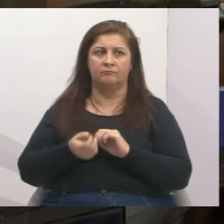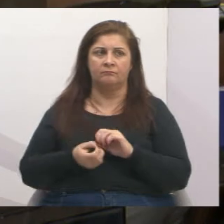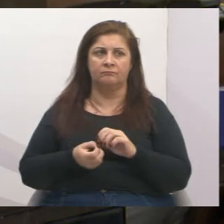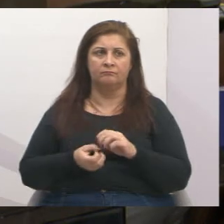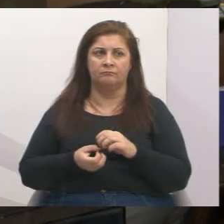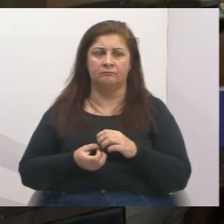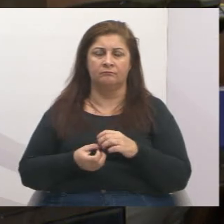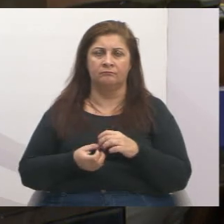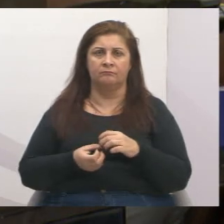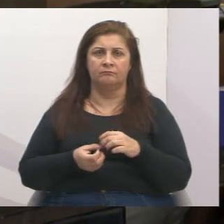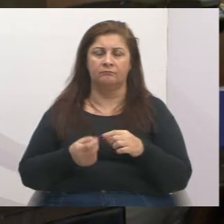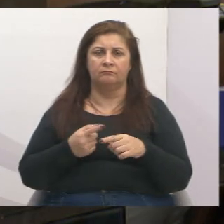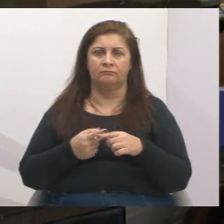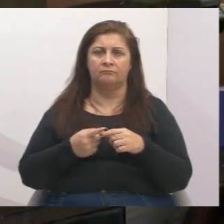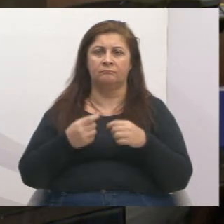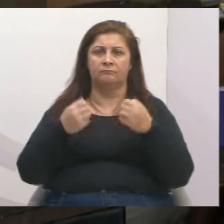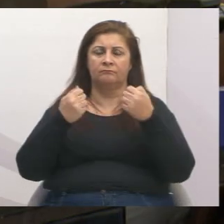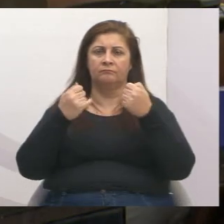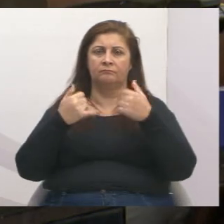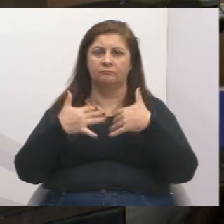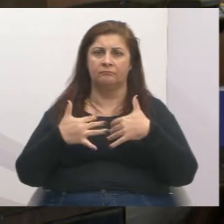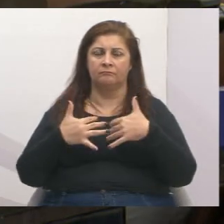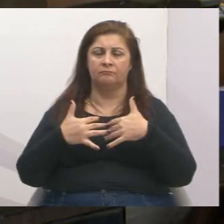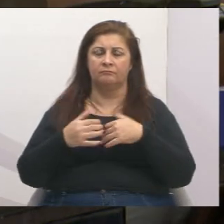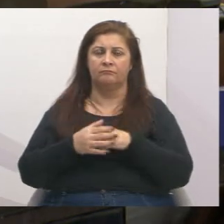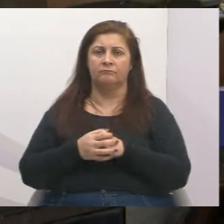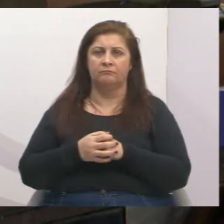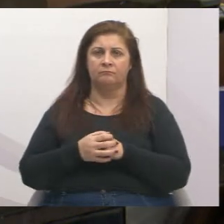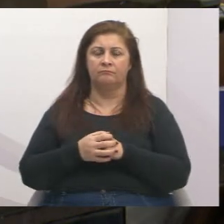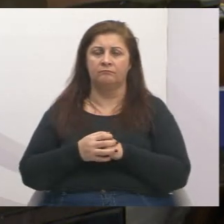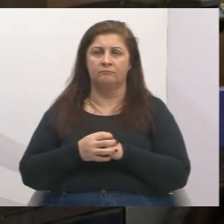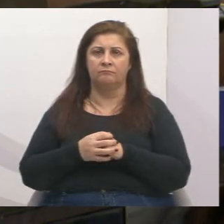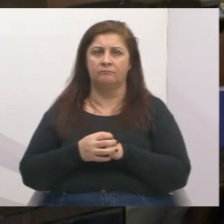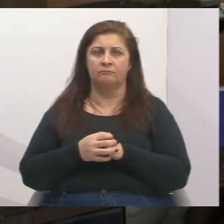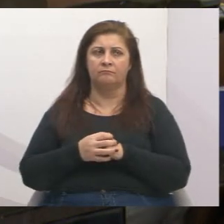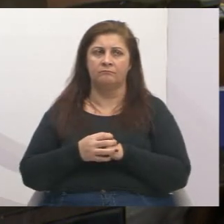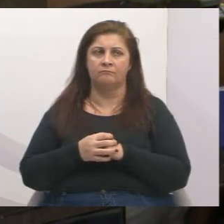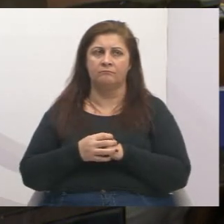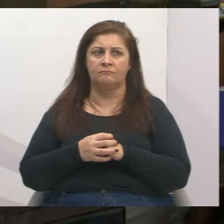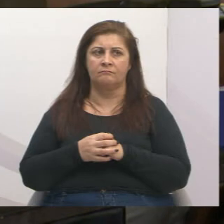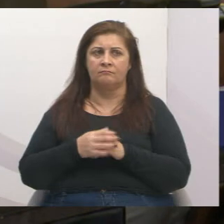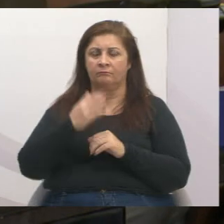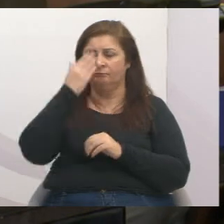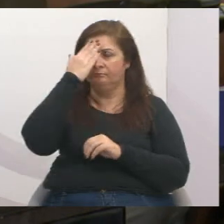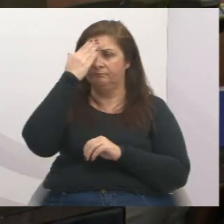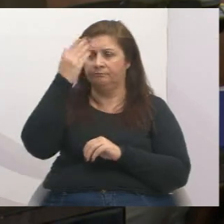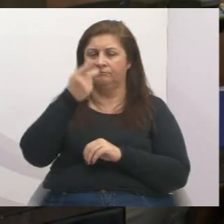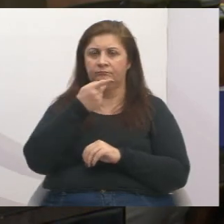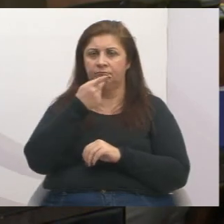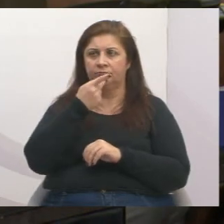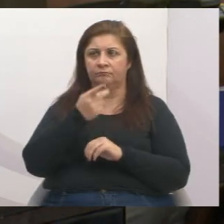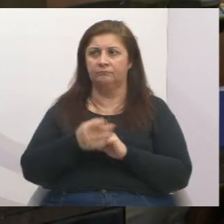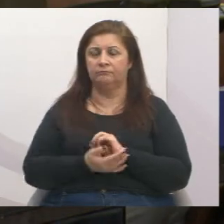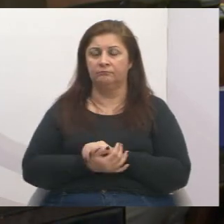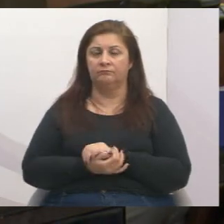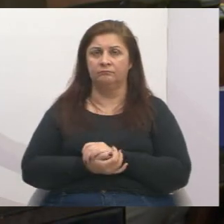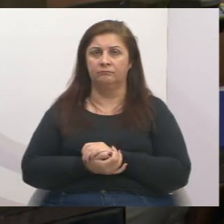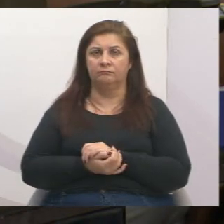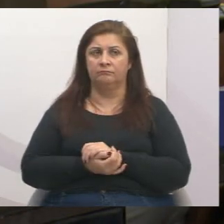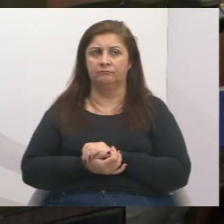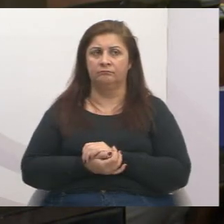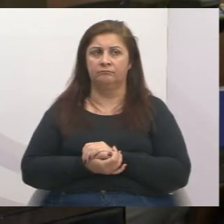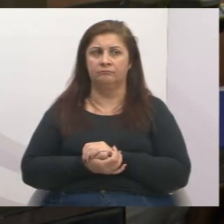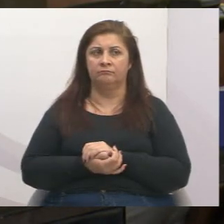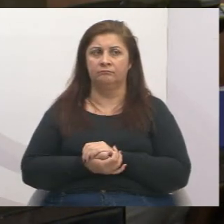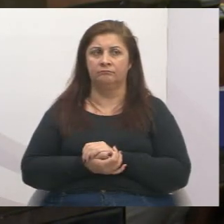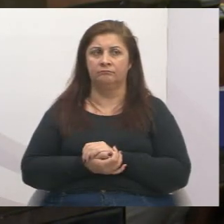pela explanação lúcida e esclarecedora dele. Muito obrigado, Hernani. Gostaria de